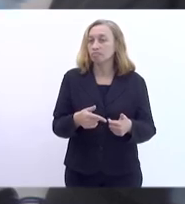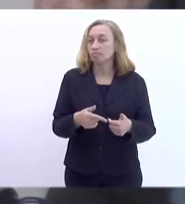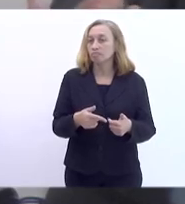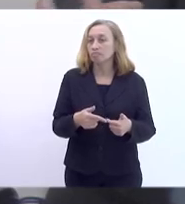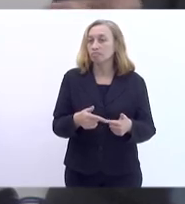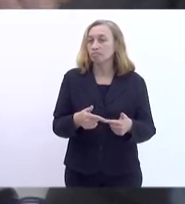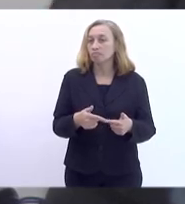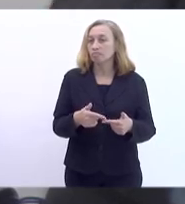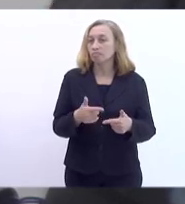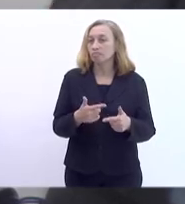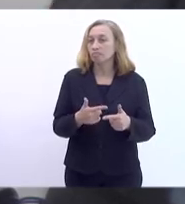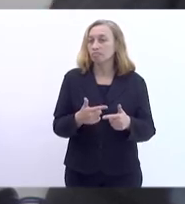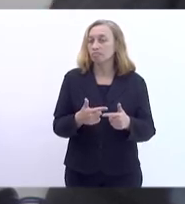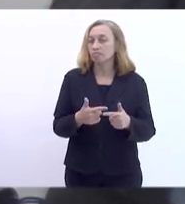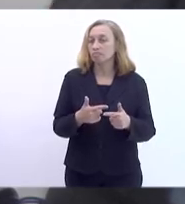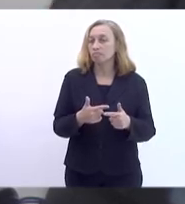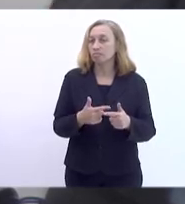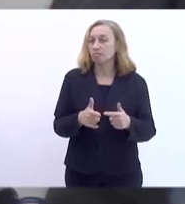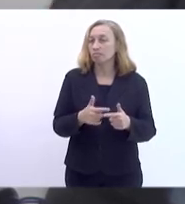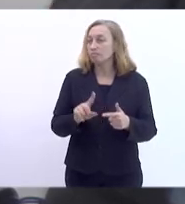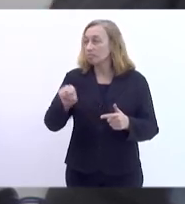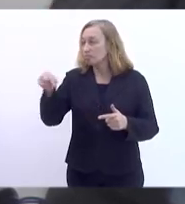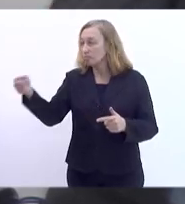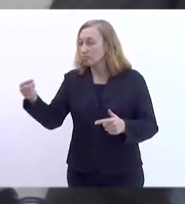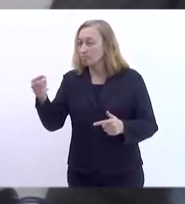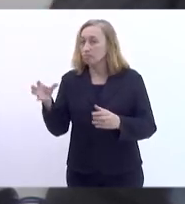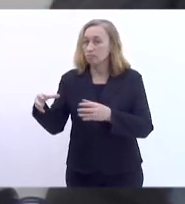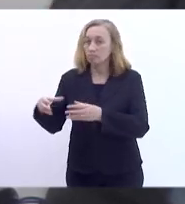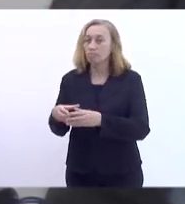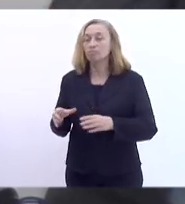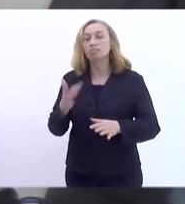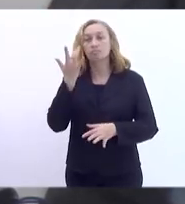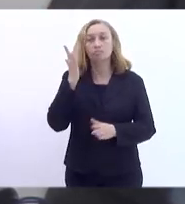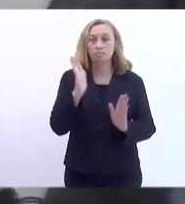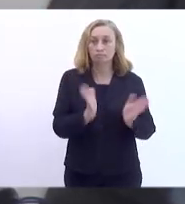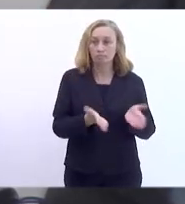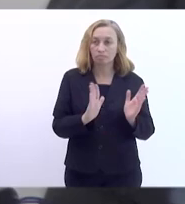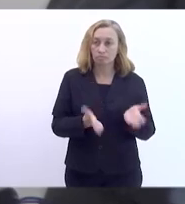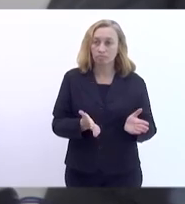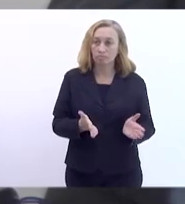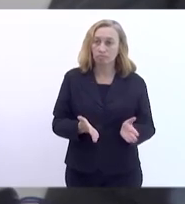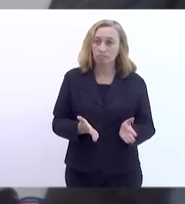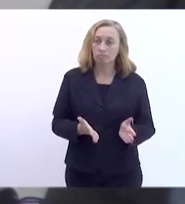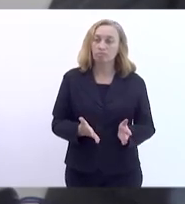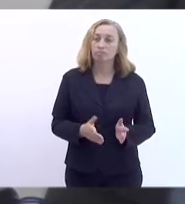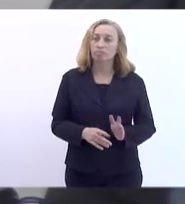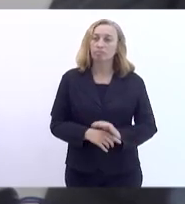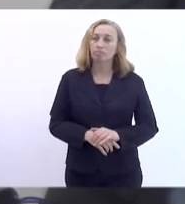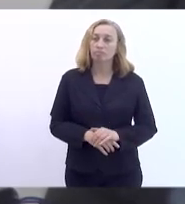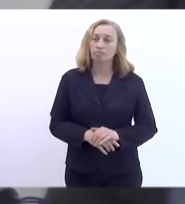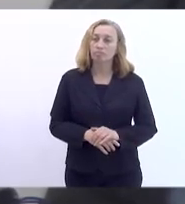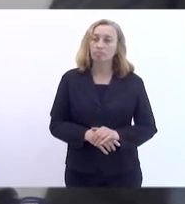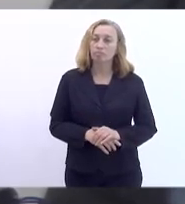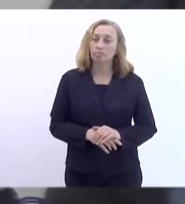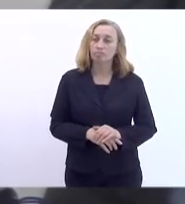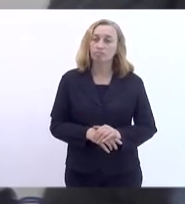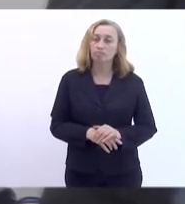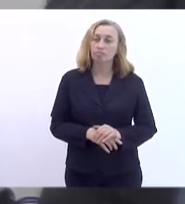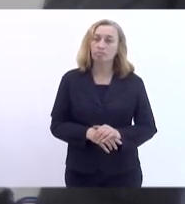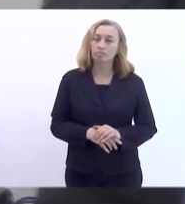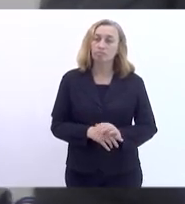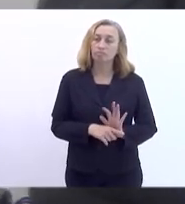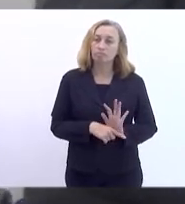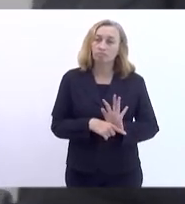no gera efeito em um pelos outros demais então eu acho que o hoje para restabelecer a normalidade